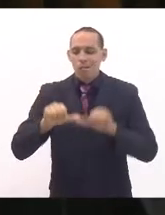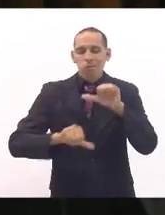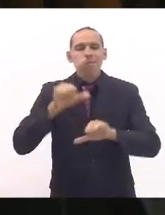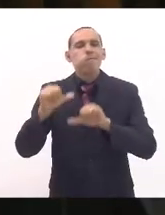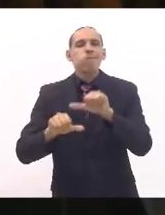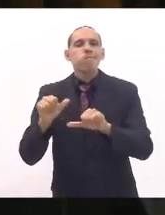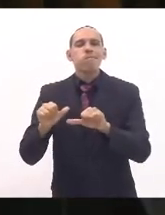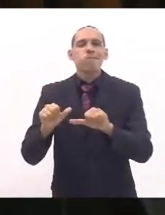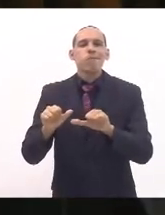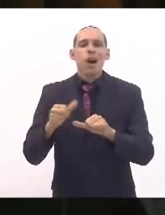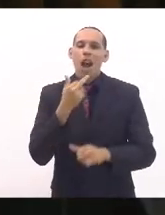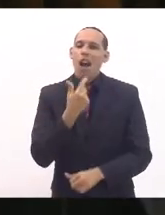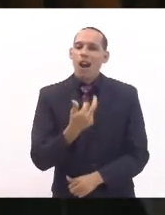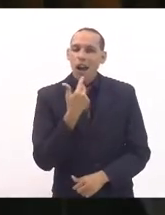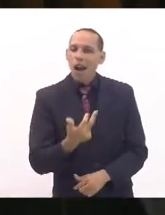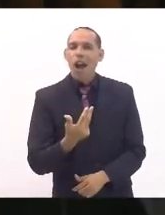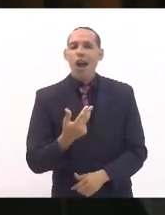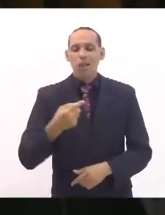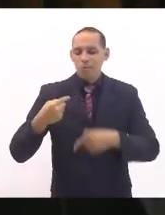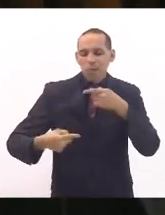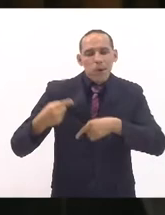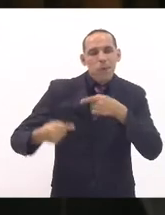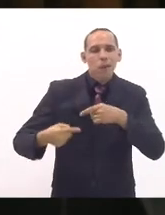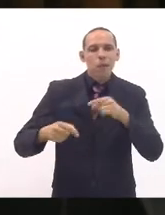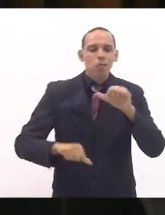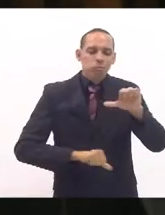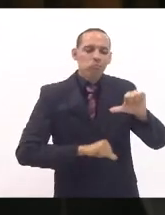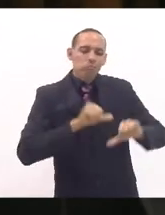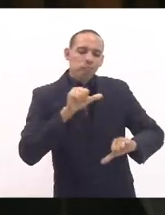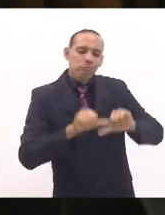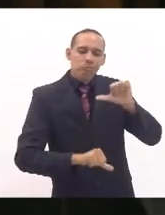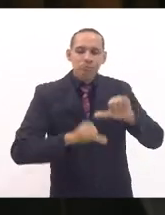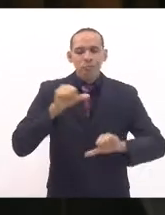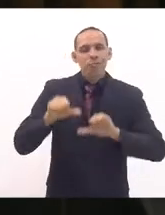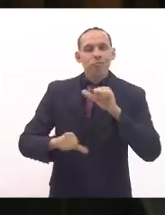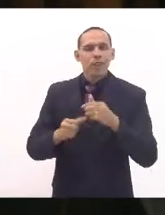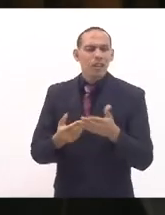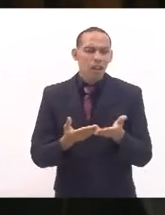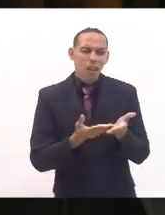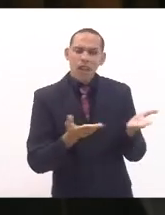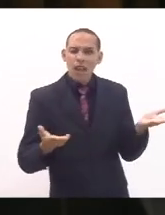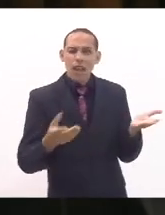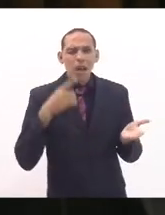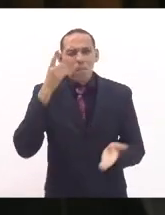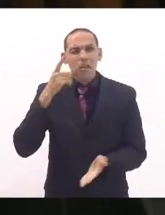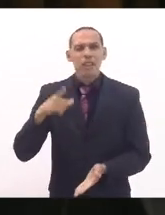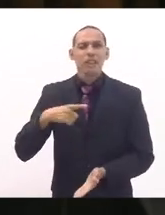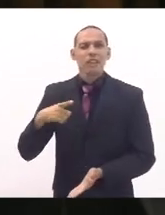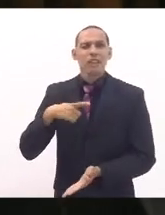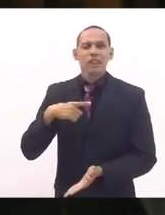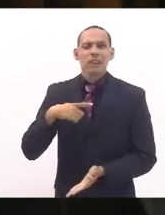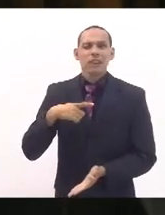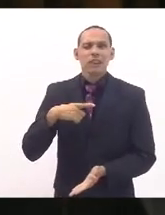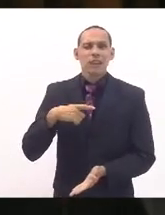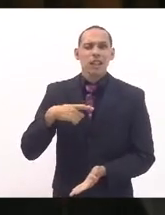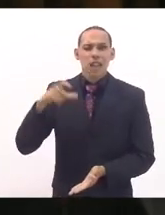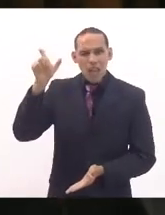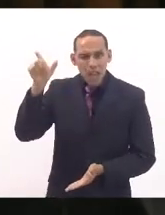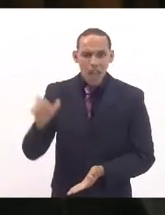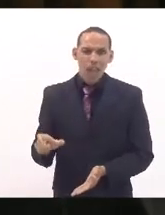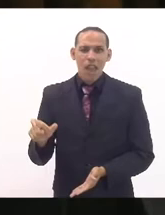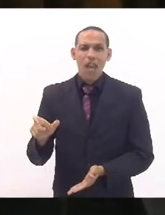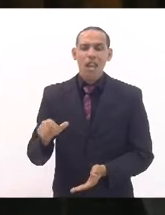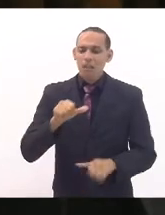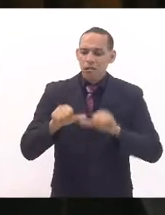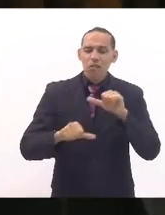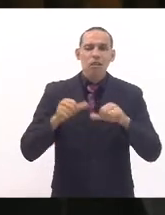seja, destruindo o nosso vernáculo, destruindo a política. Eles que tem um deputado que se veste de um vereador que se veste de mini